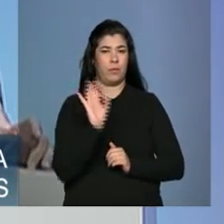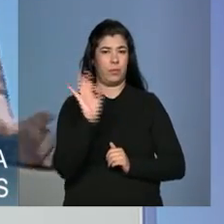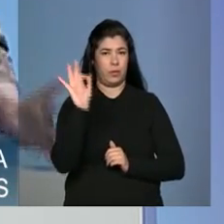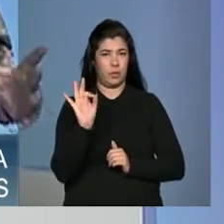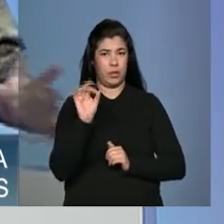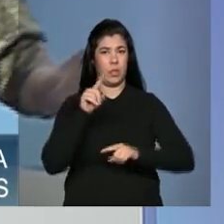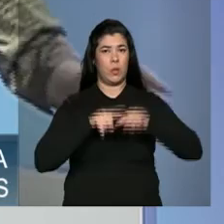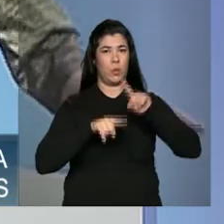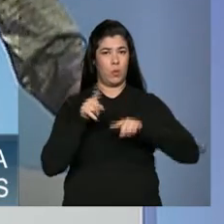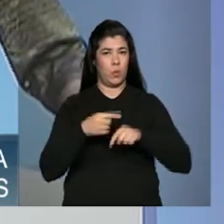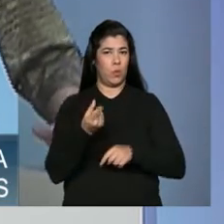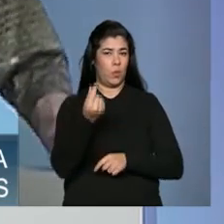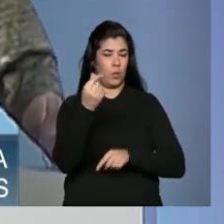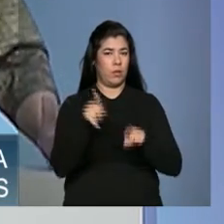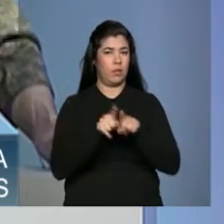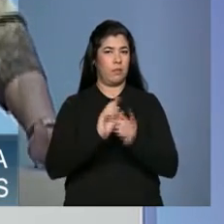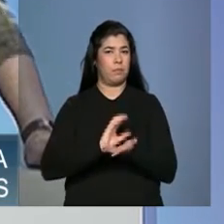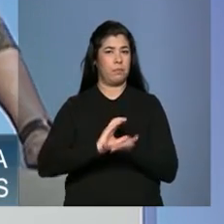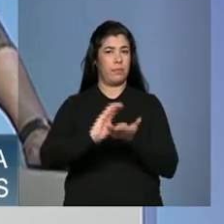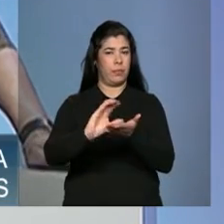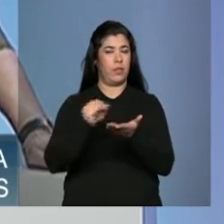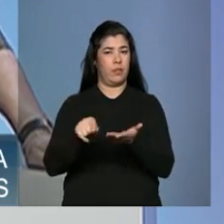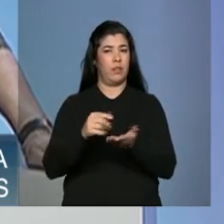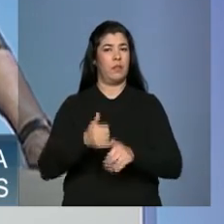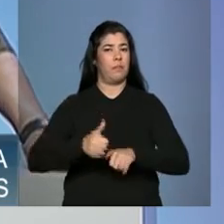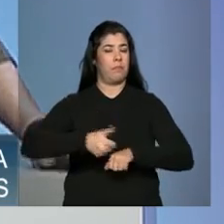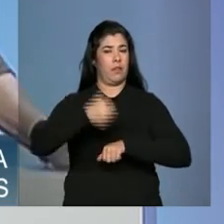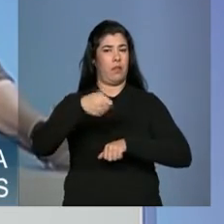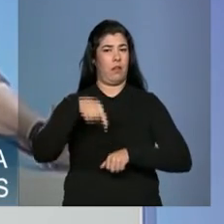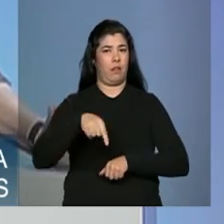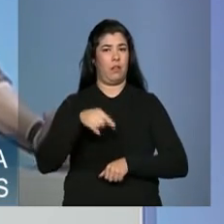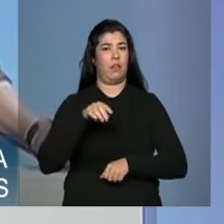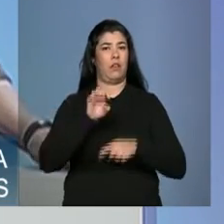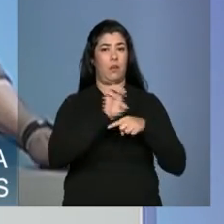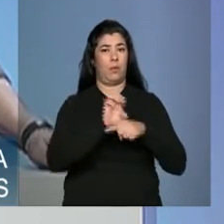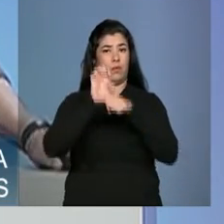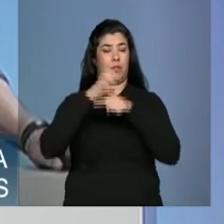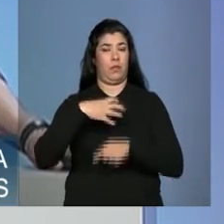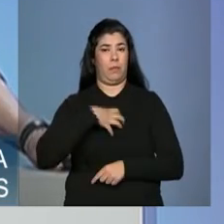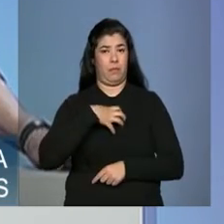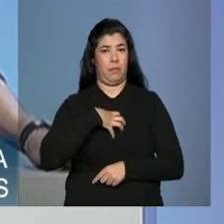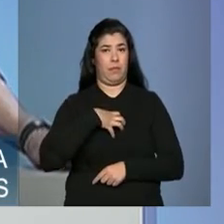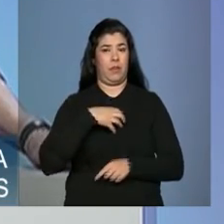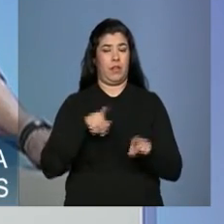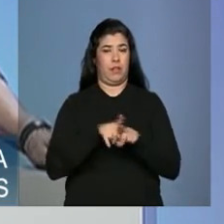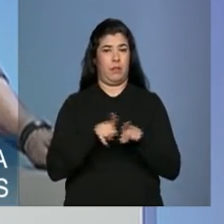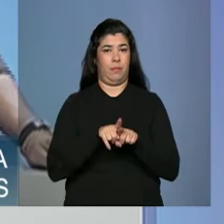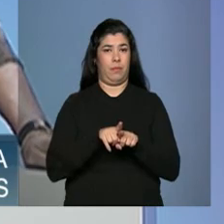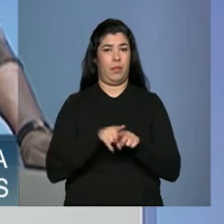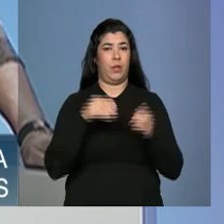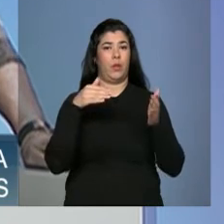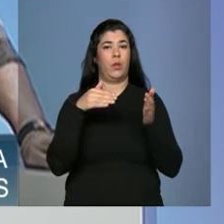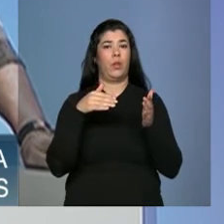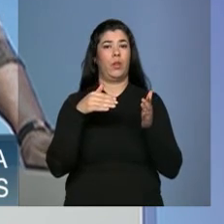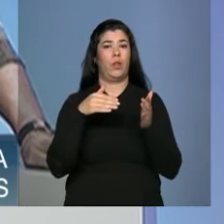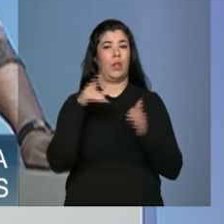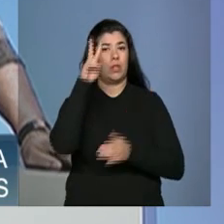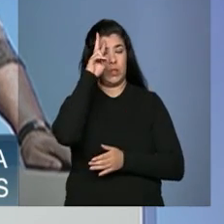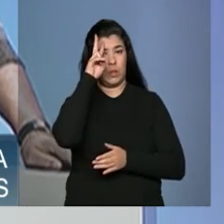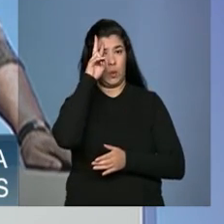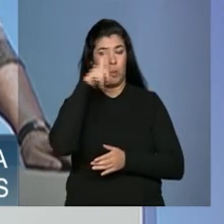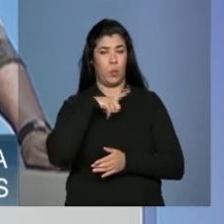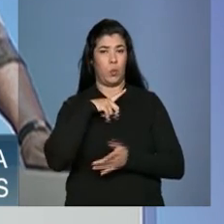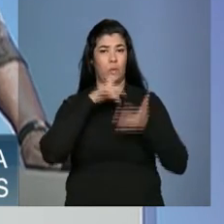recursos. Isso também vai beneficiar aqui a Bahia e nós estaremos lançando na segunda-feira,